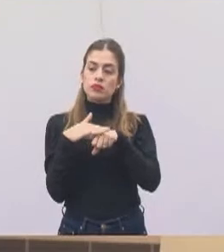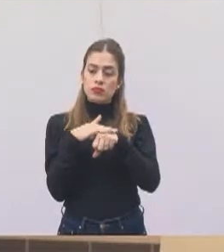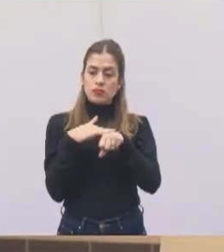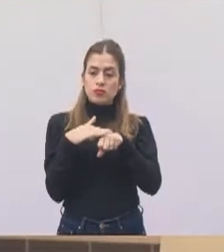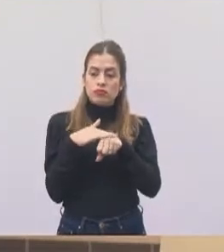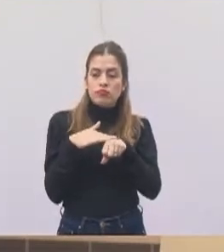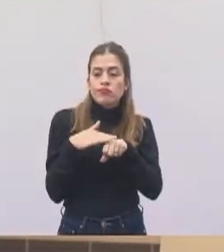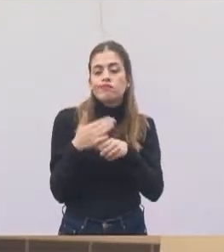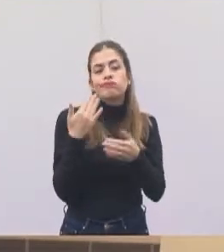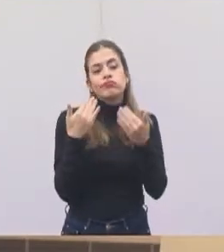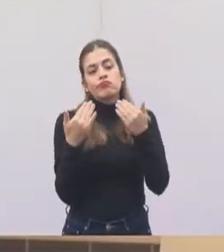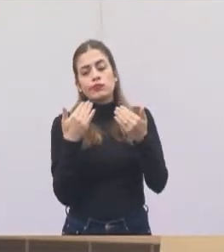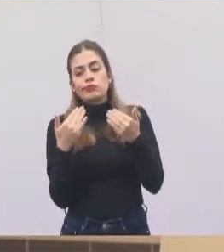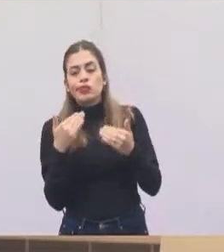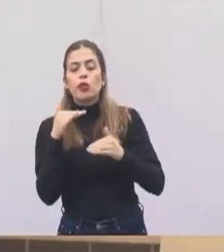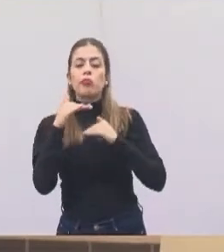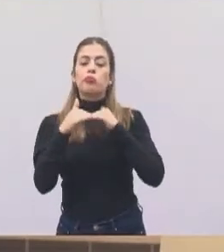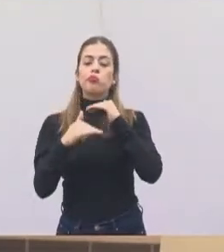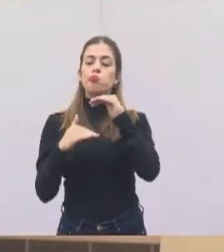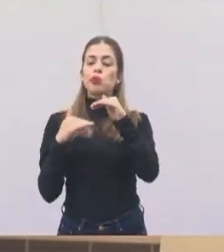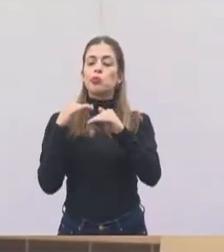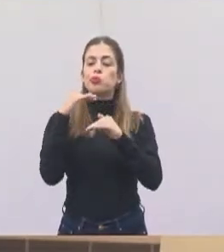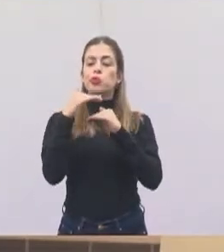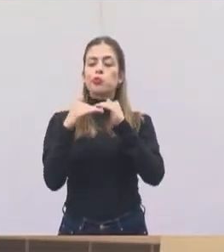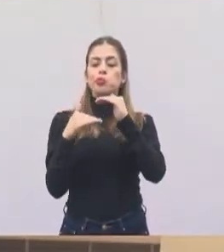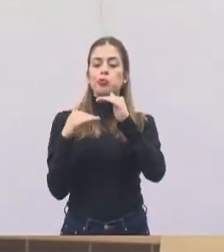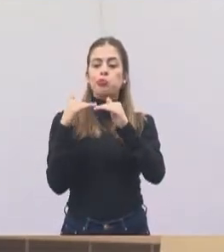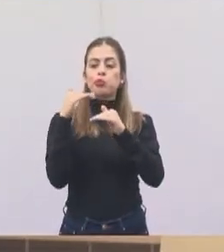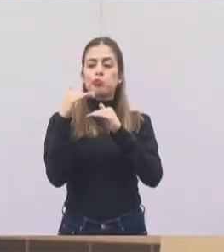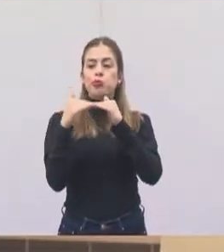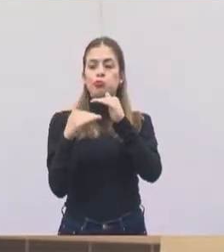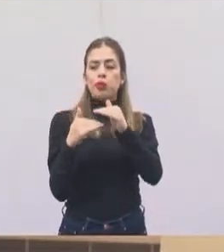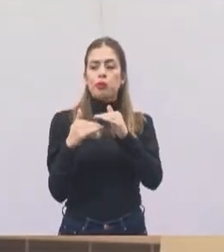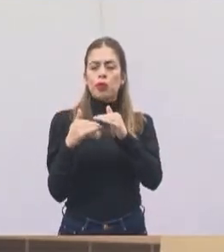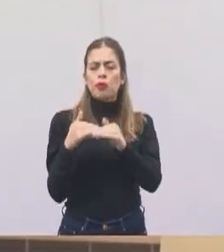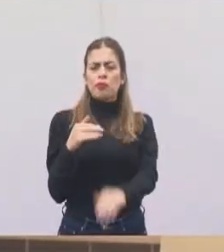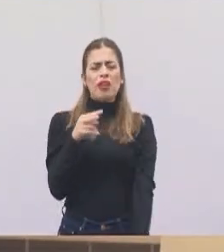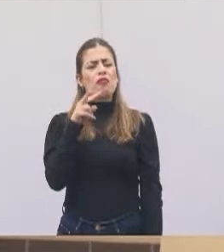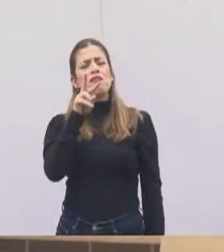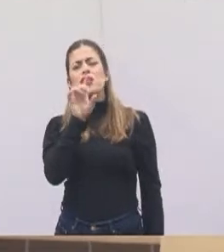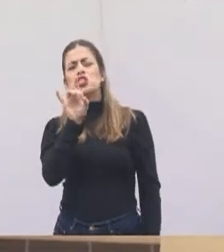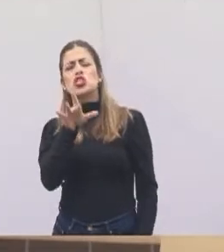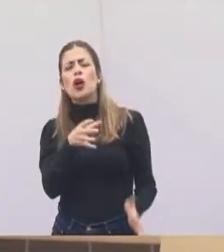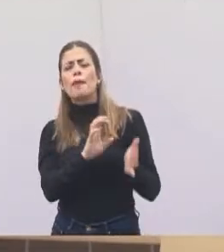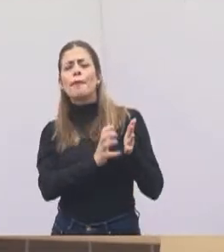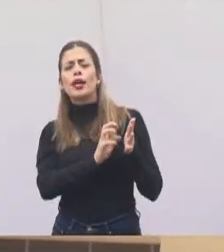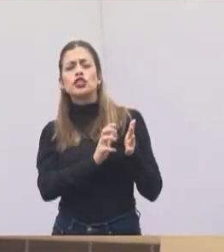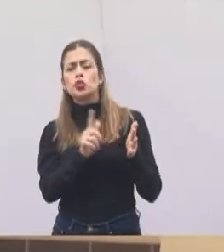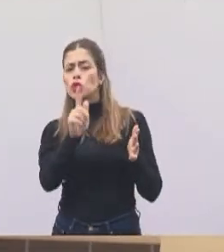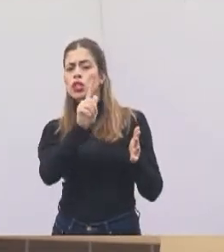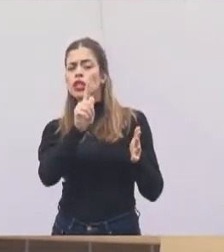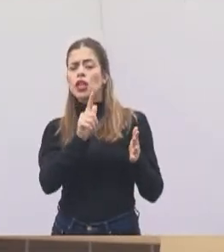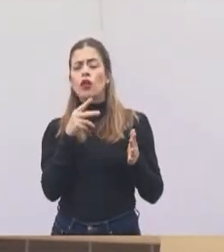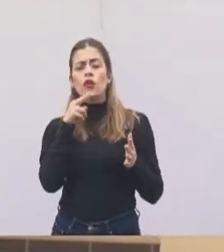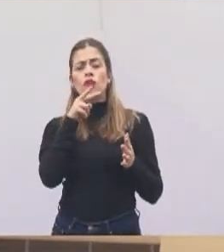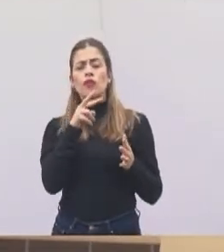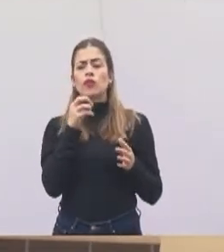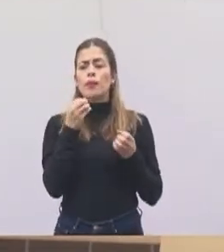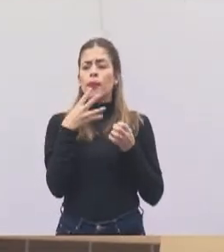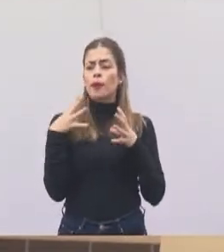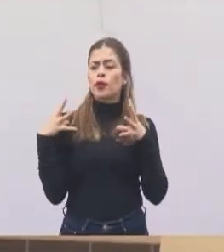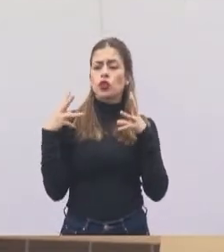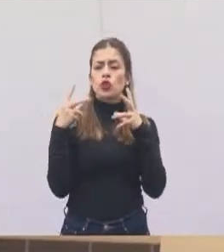aceitou dialogar. Isso é construção. A gente não está vendo partido, a gente está vendo o que é bom para todo mundo. Eu não vou ter tempo,